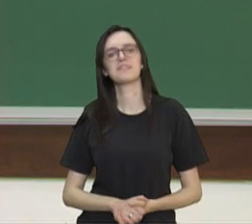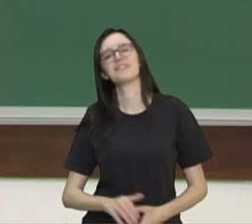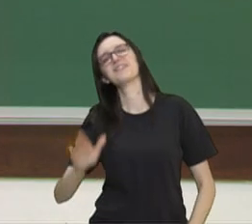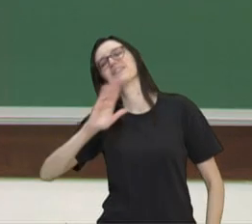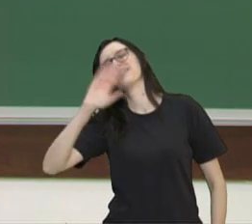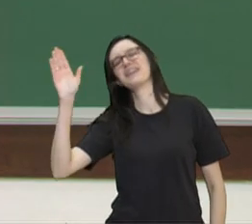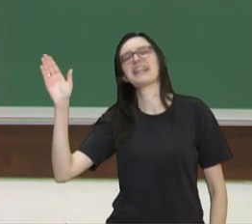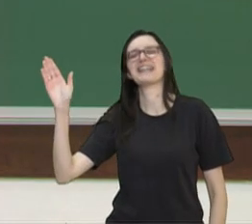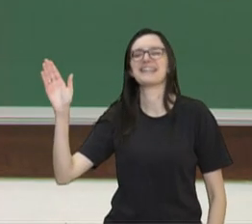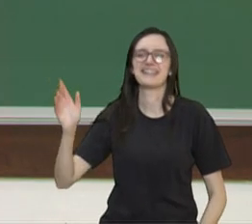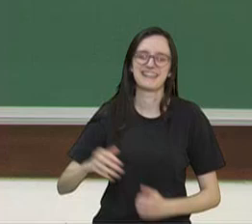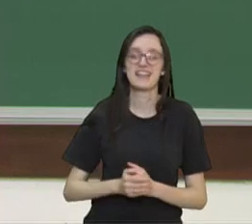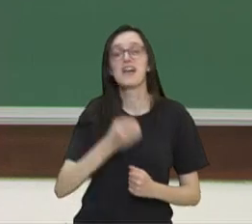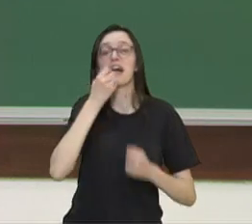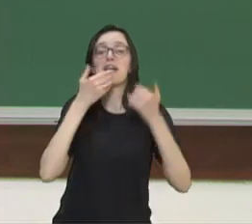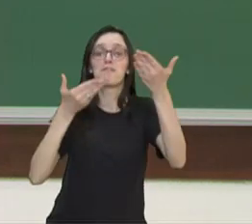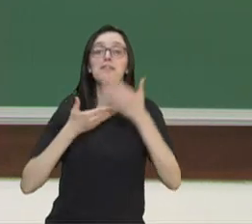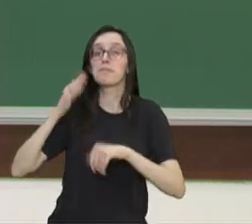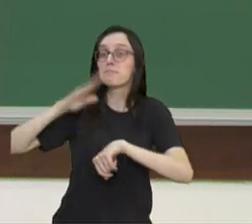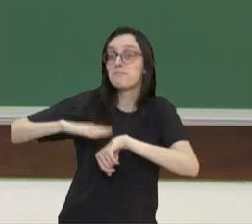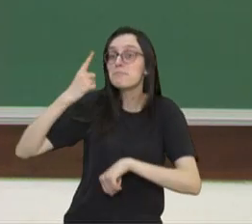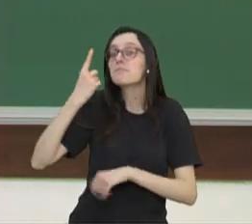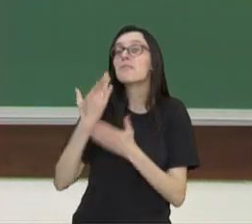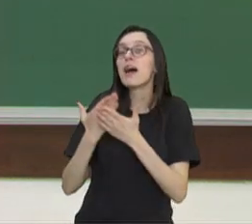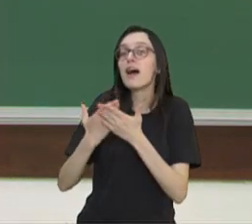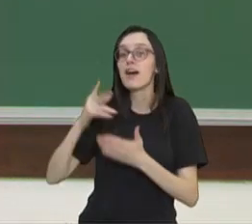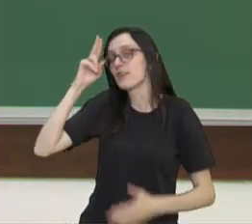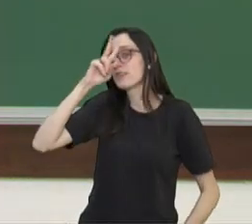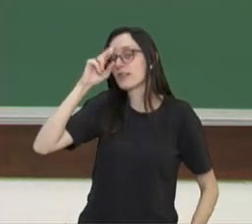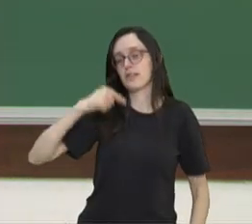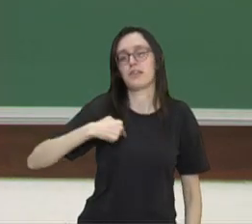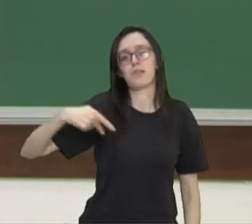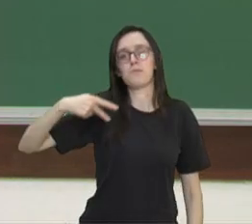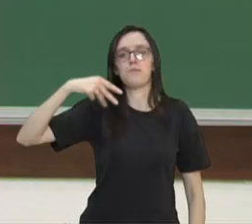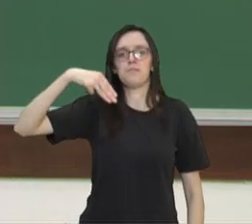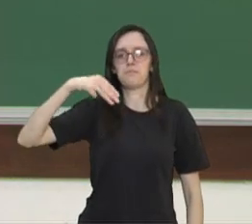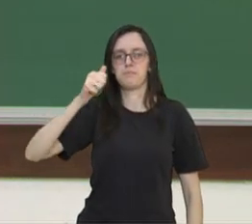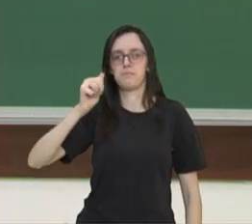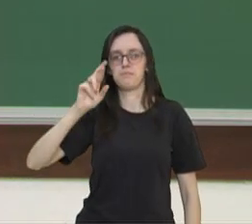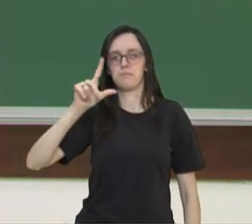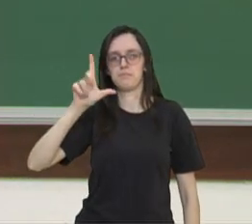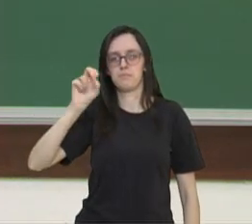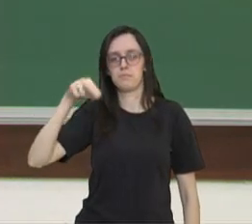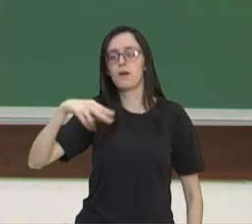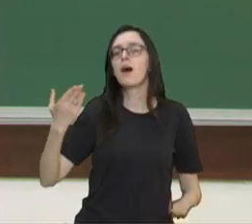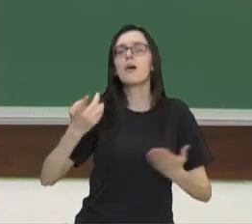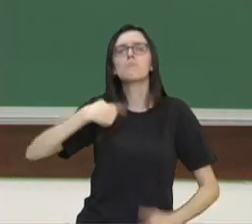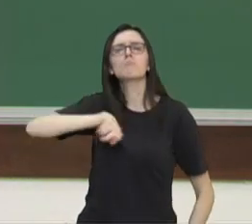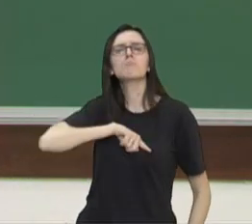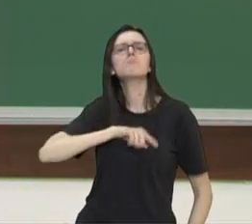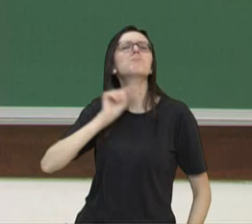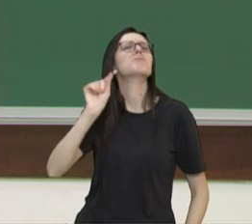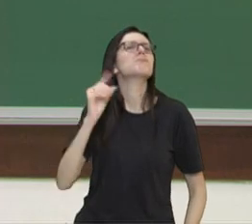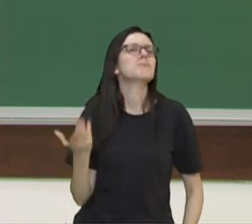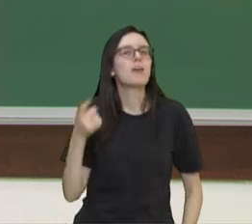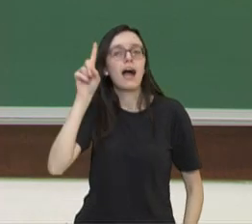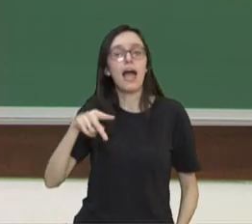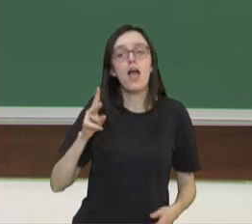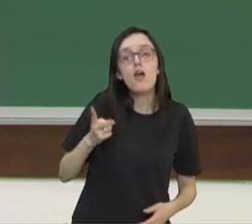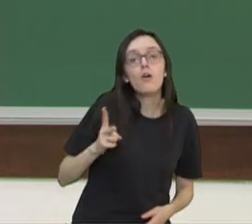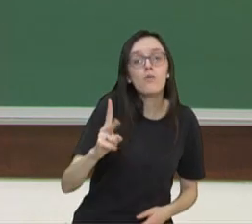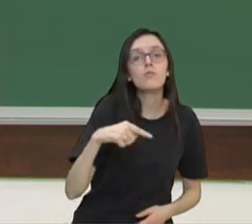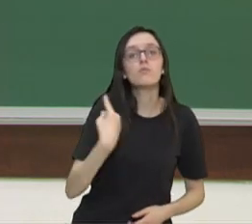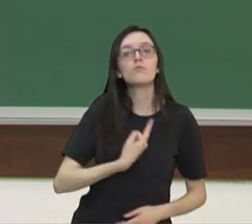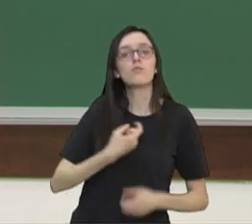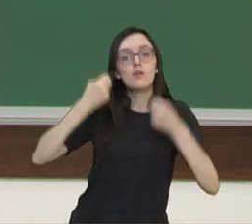Olá, povo! Bem-vindos a mais uma aula de história. Eu sou o professor Marlon e nós viemos agora para